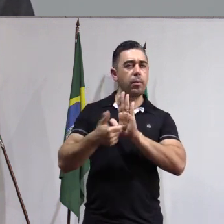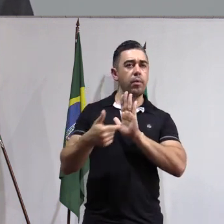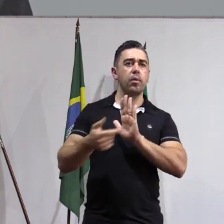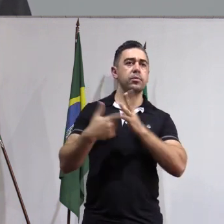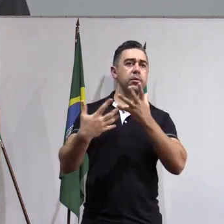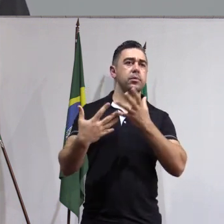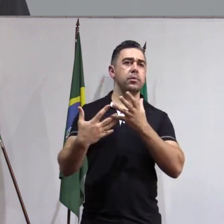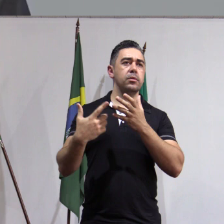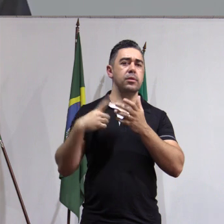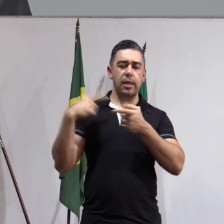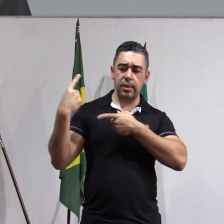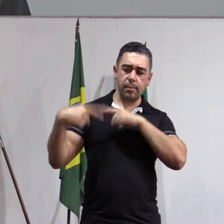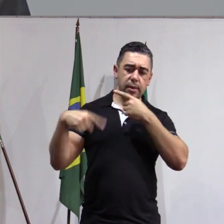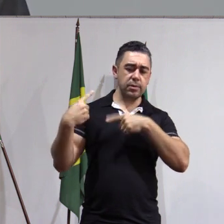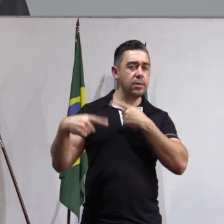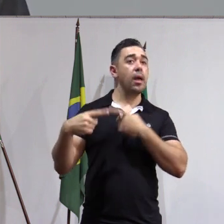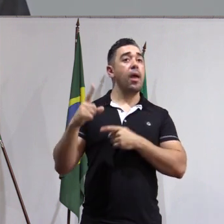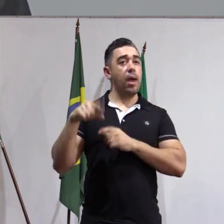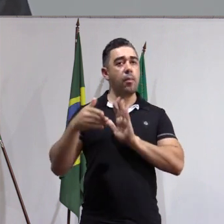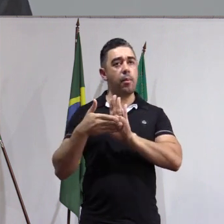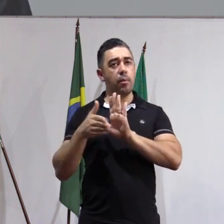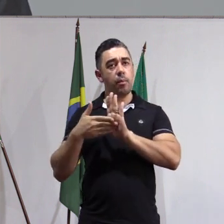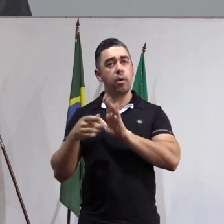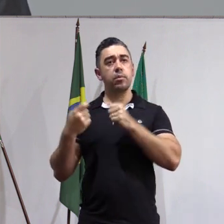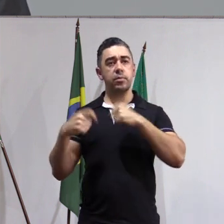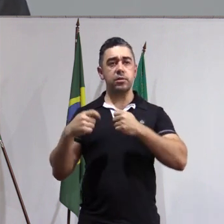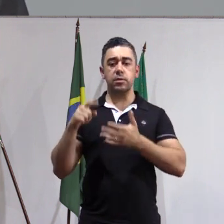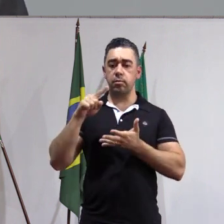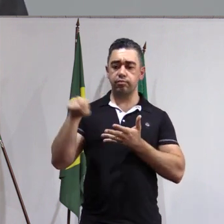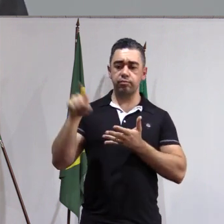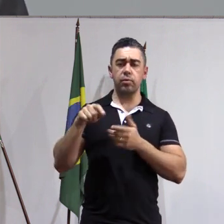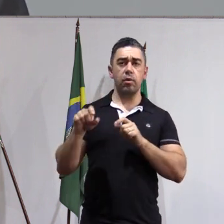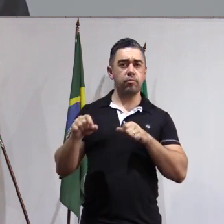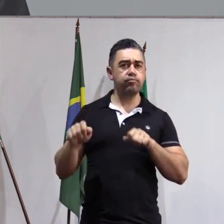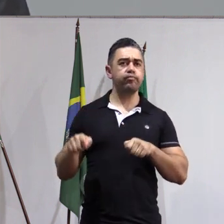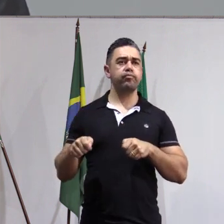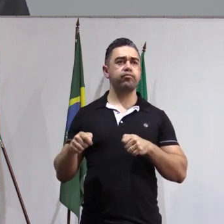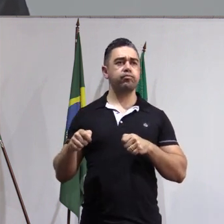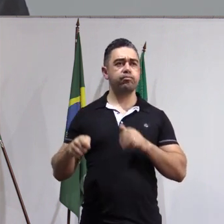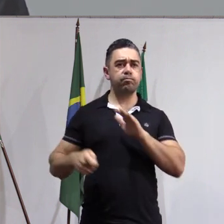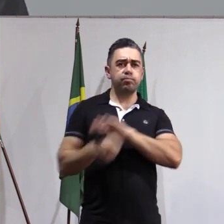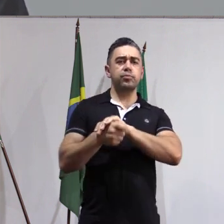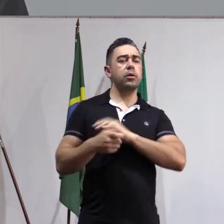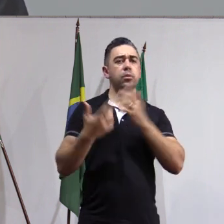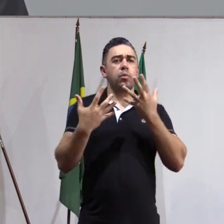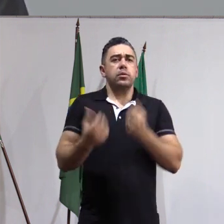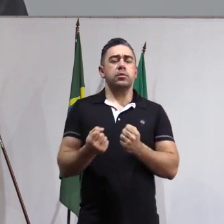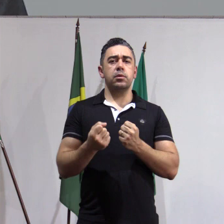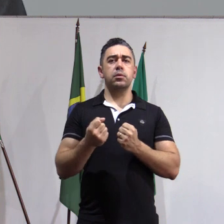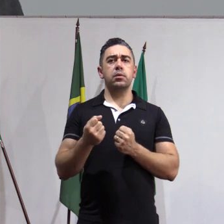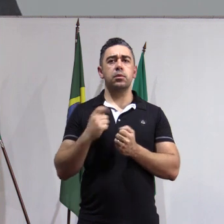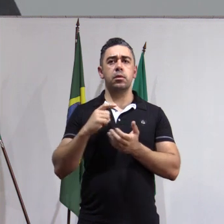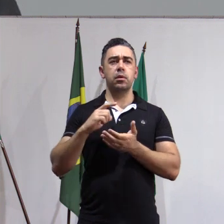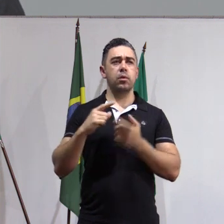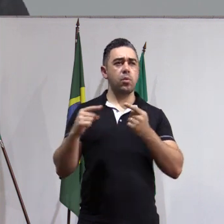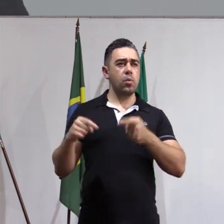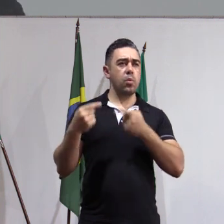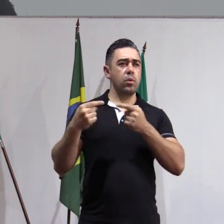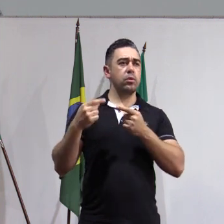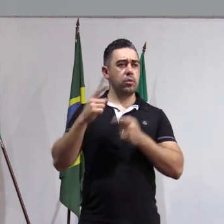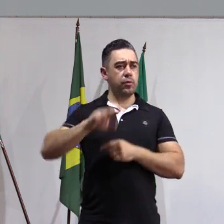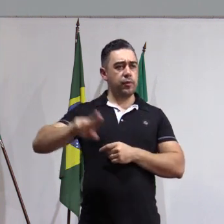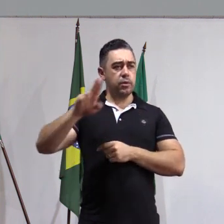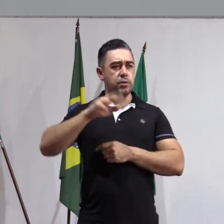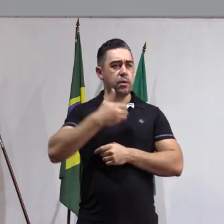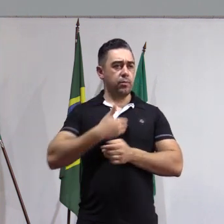a ser debatida. Essa é uma proposta a ser enfrentada e a ser combatida pela universidade pública.